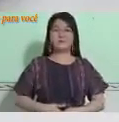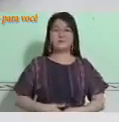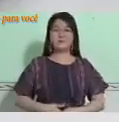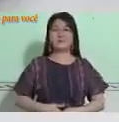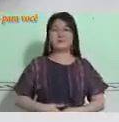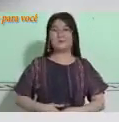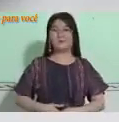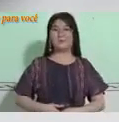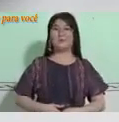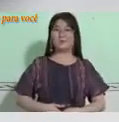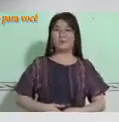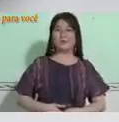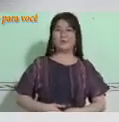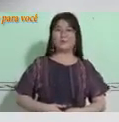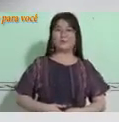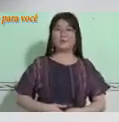DEVENDOSERRALIZADASOLTRAST, acento agudo